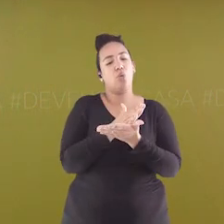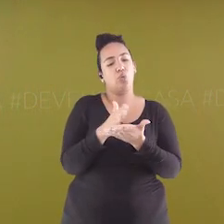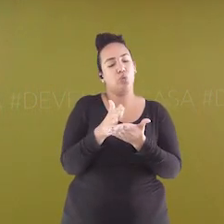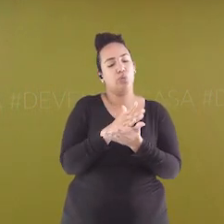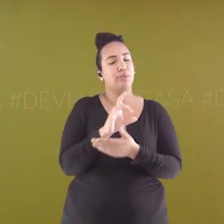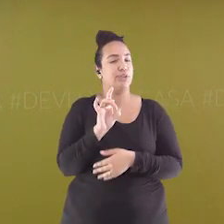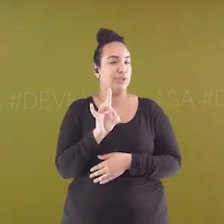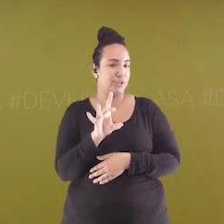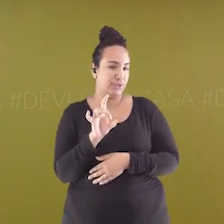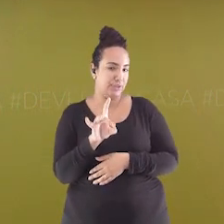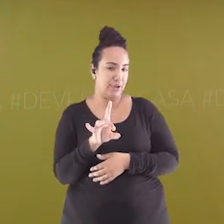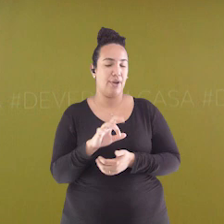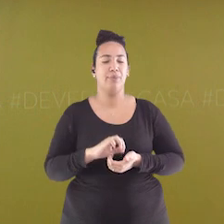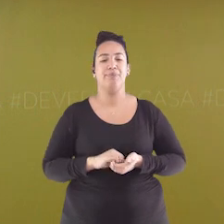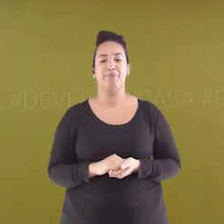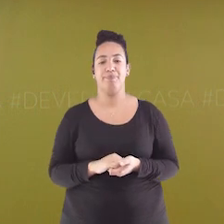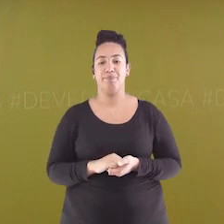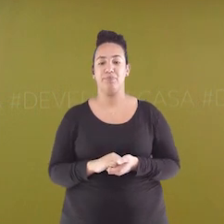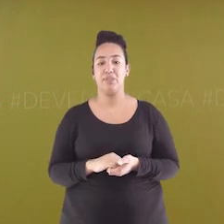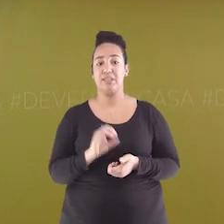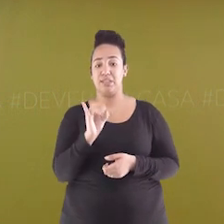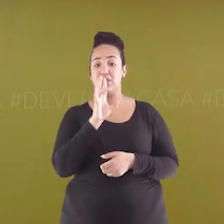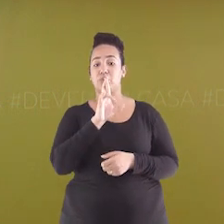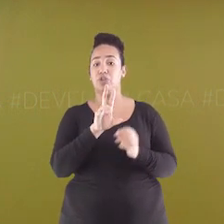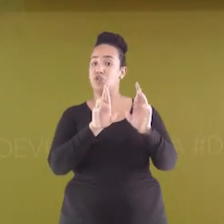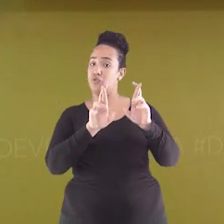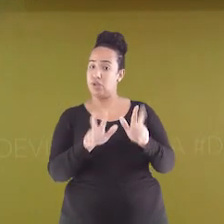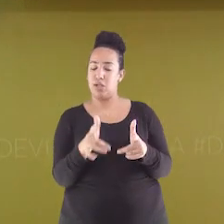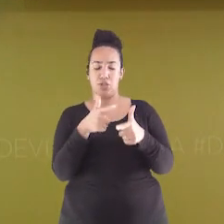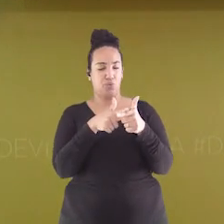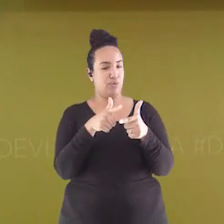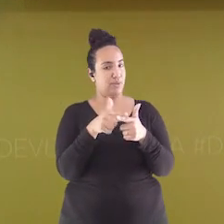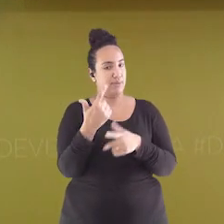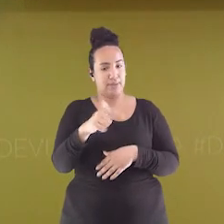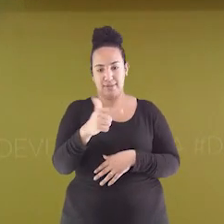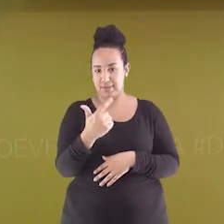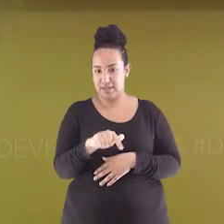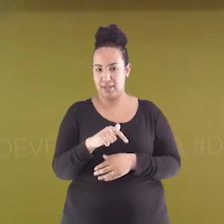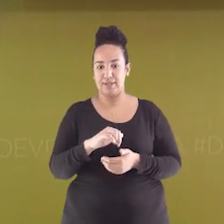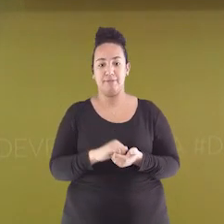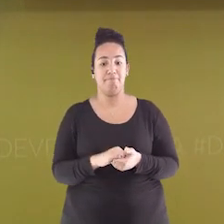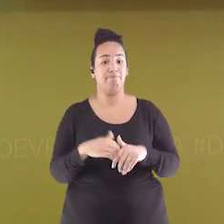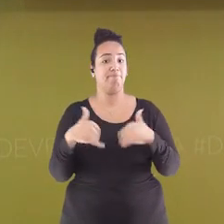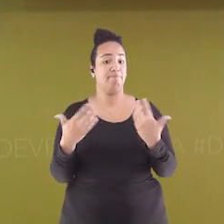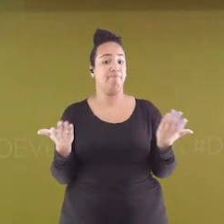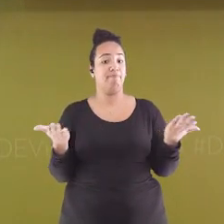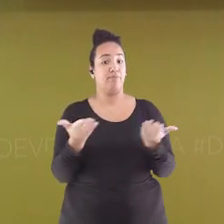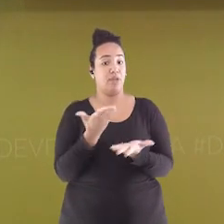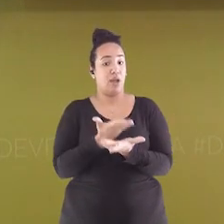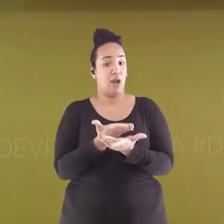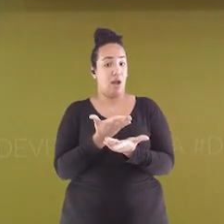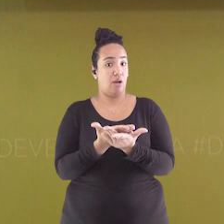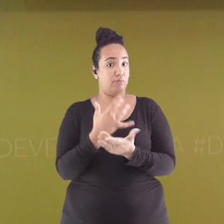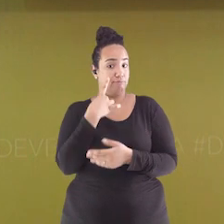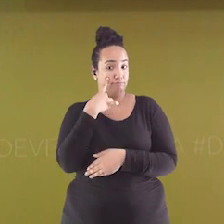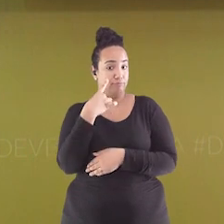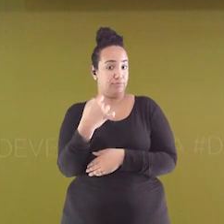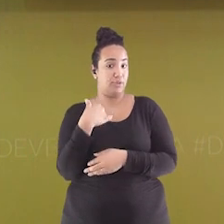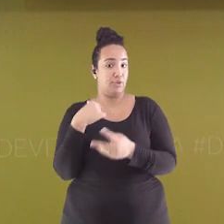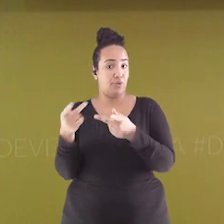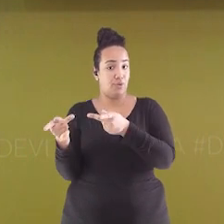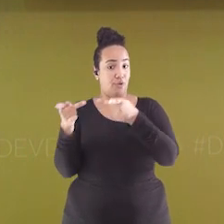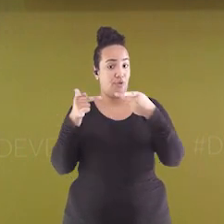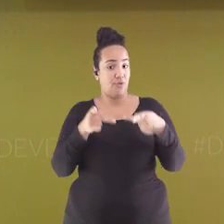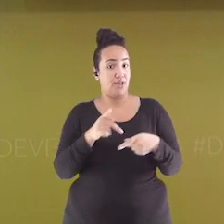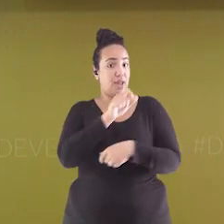bom? Não tem problema se vocês colocaram outras. Para a nossa aula ficar mais interessante, eu convidei um